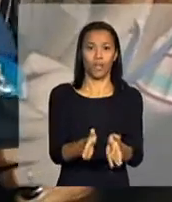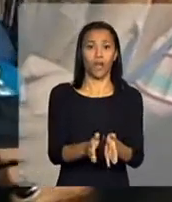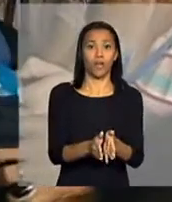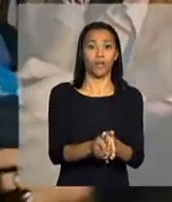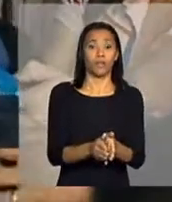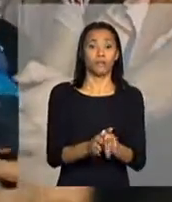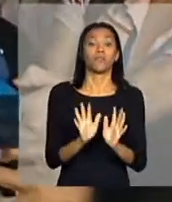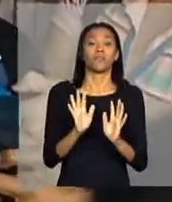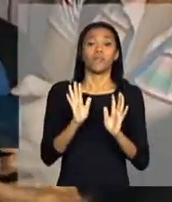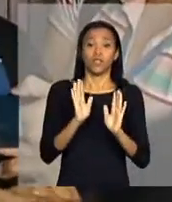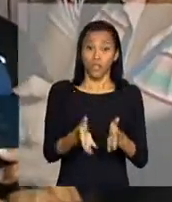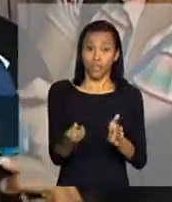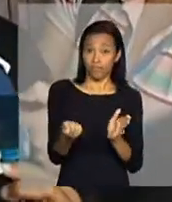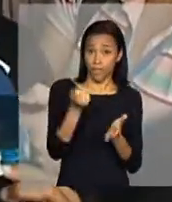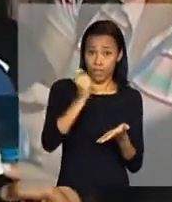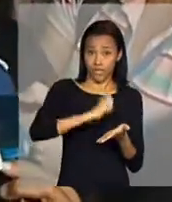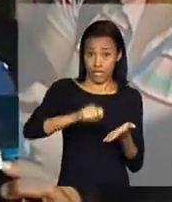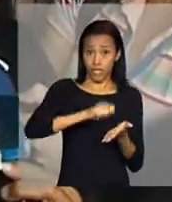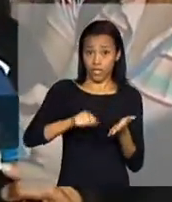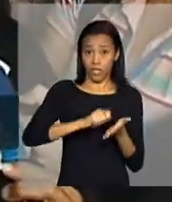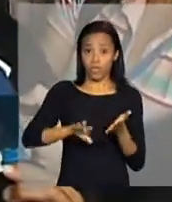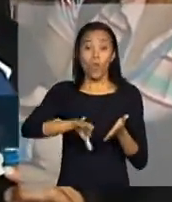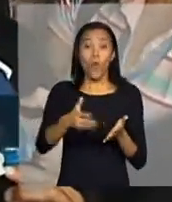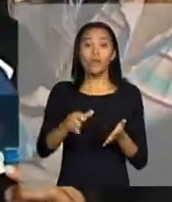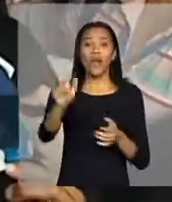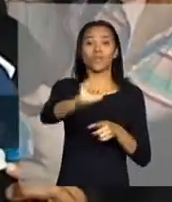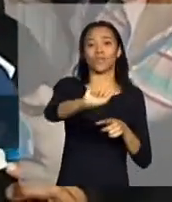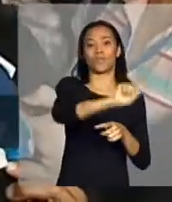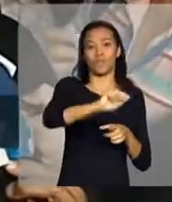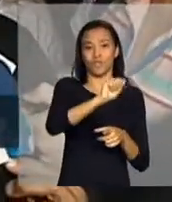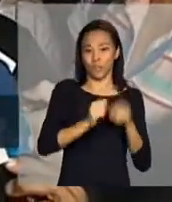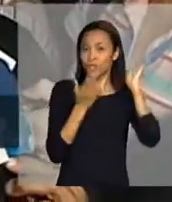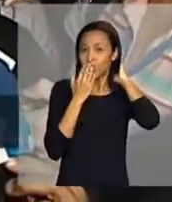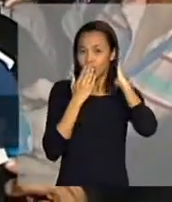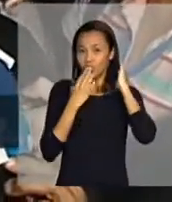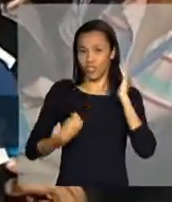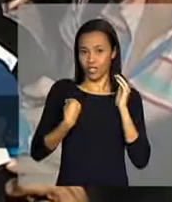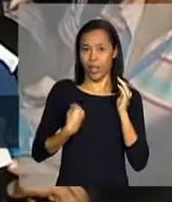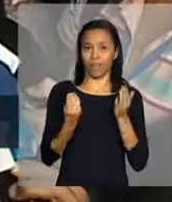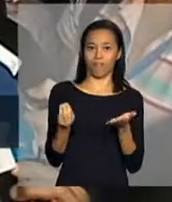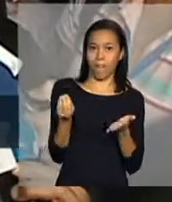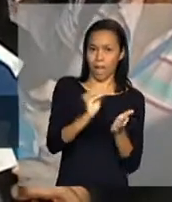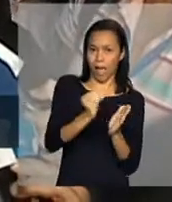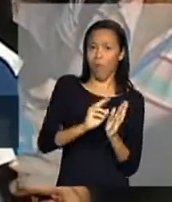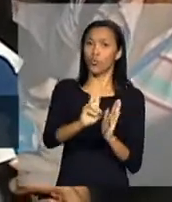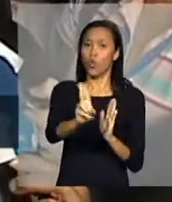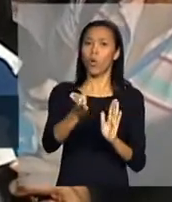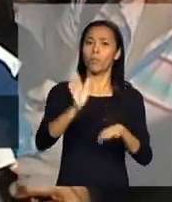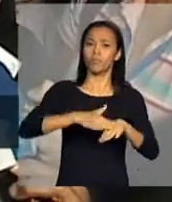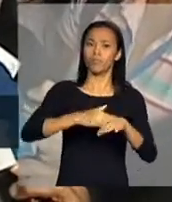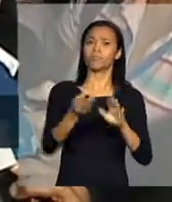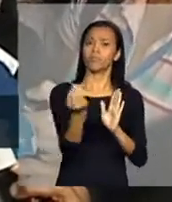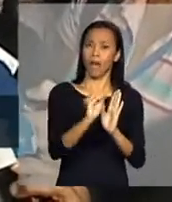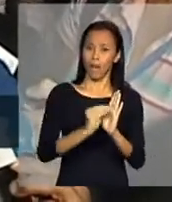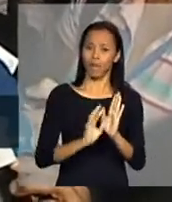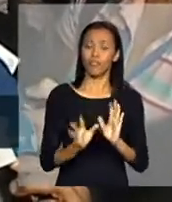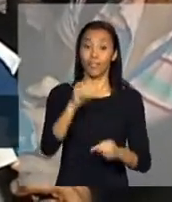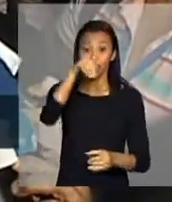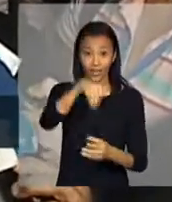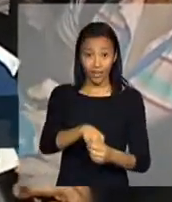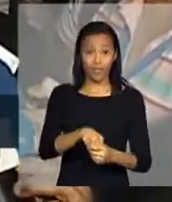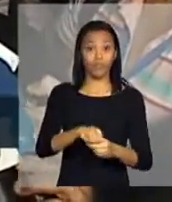indígenas. No ato tem escrito quais são as associações indígenas estão participando, tá? Já está tudo nominado, inclusive no comitê, tá?